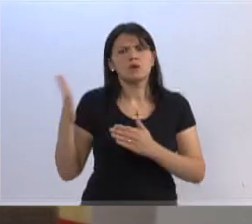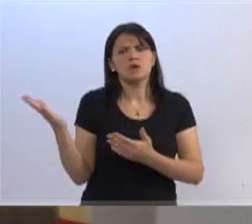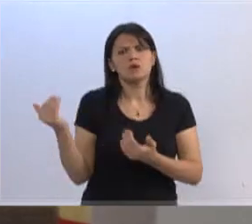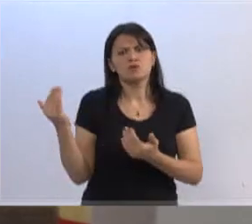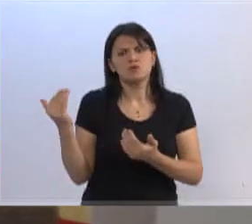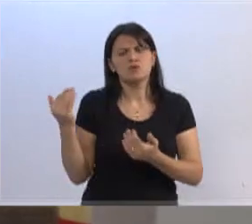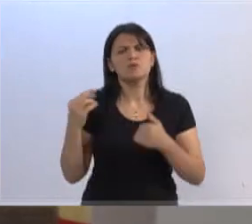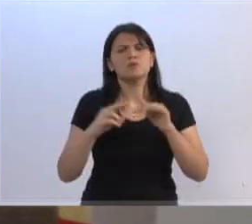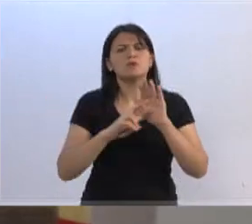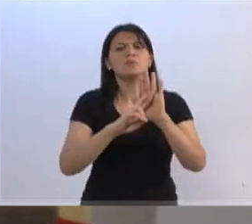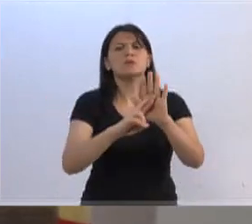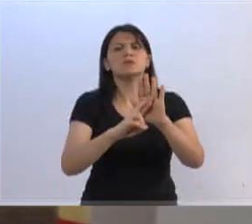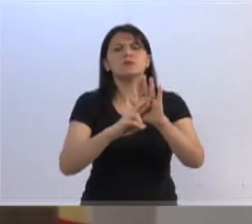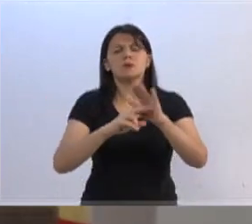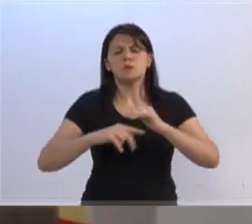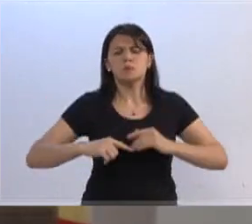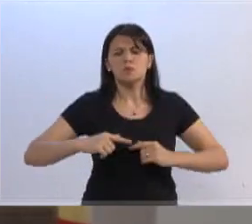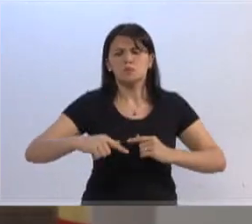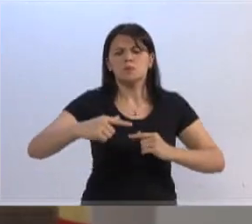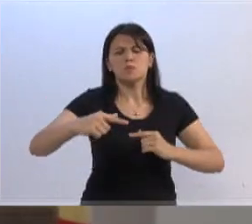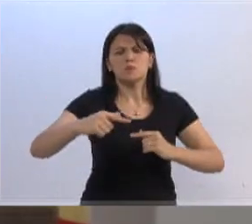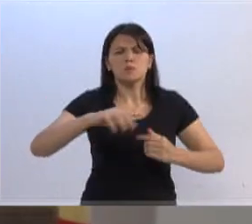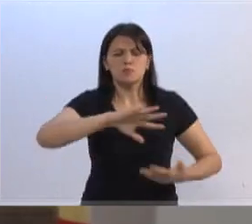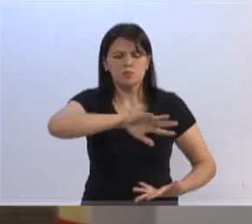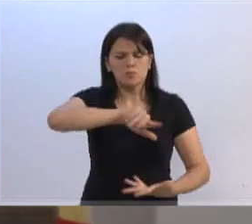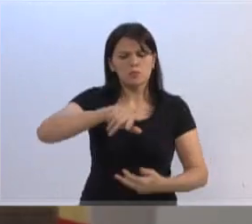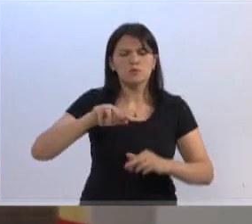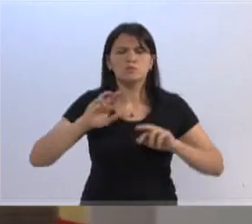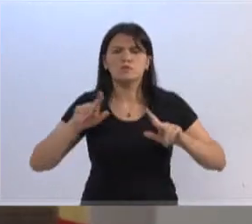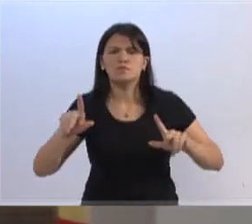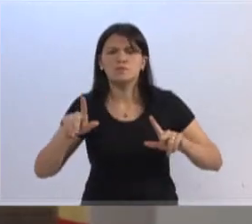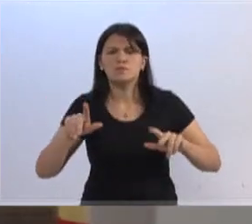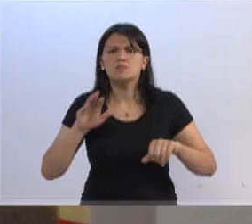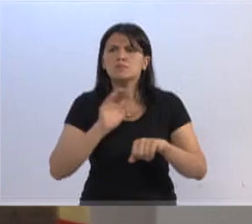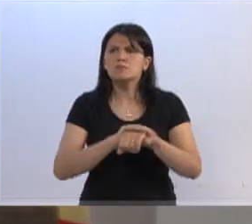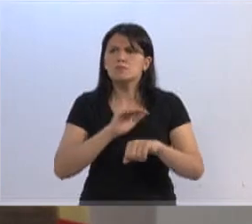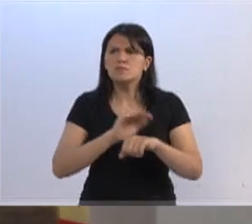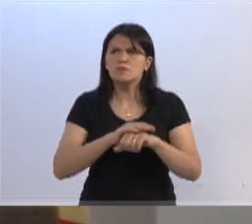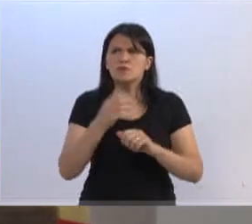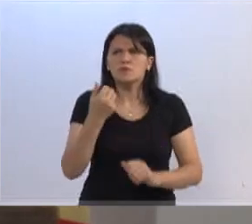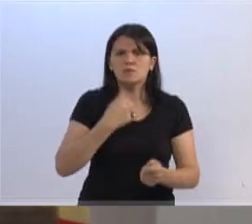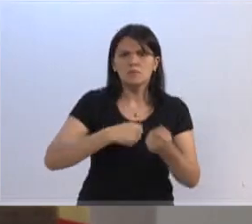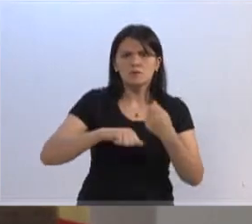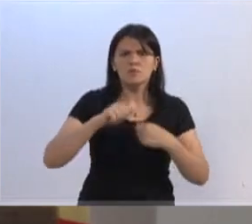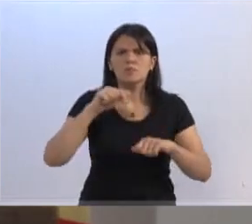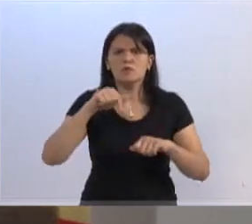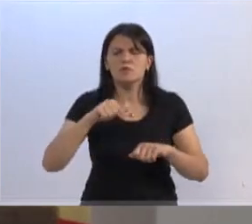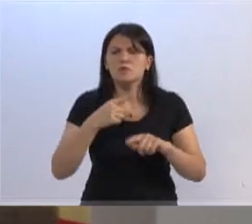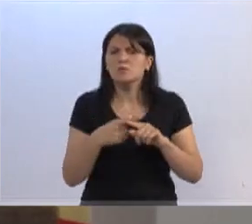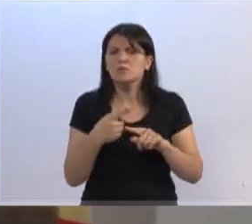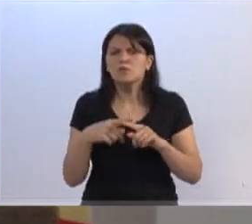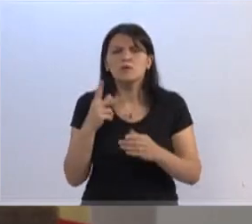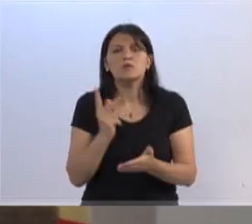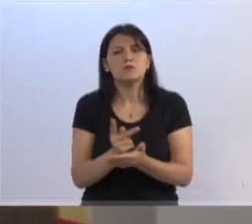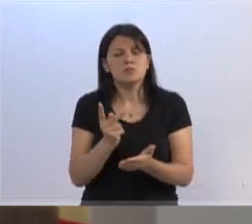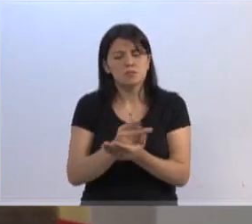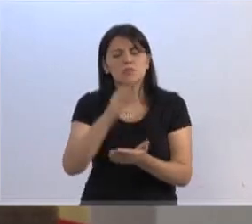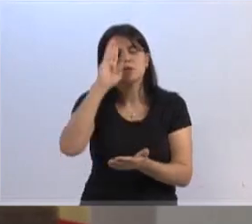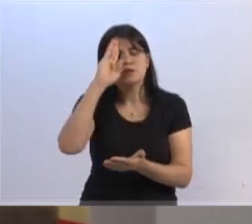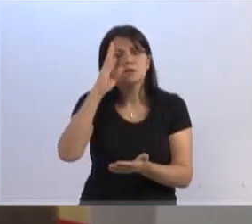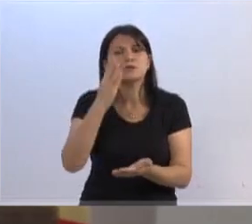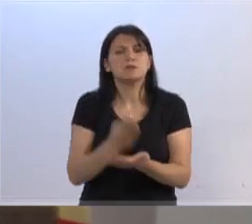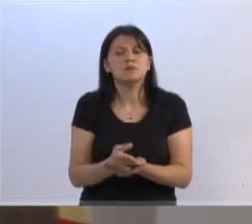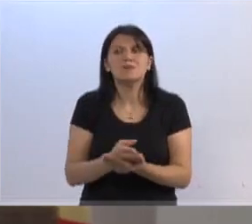e de representar uma geração que olha o mundo de forma diferente. E faço essas economias aqui porque sempre acreditei que